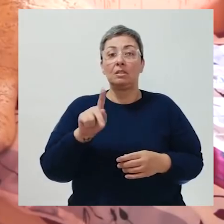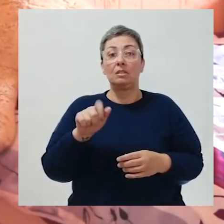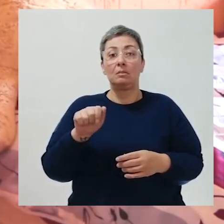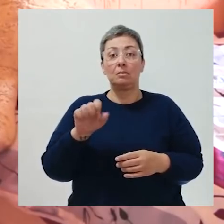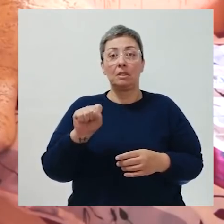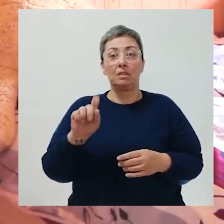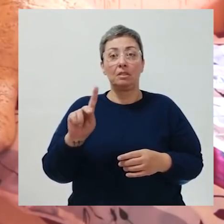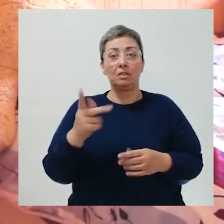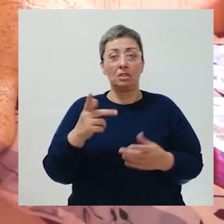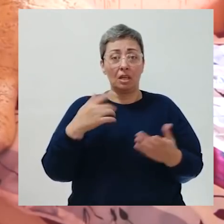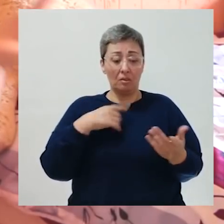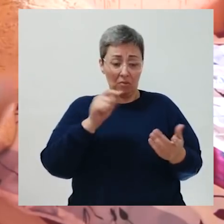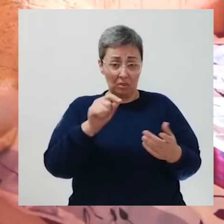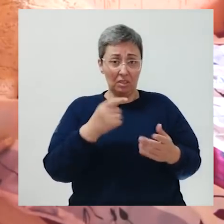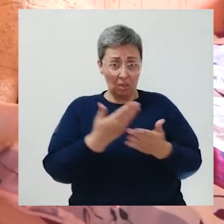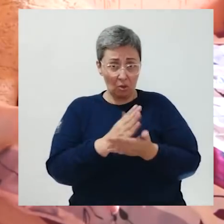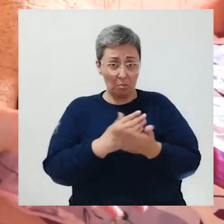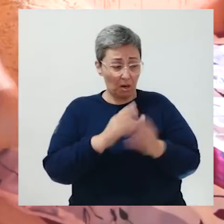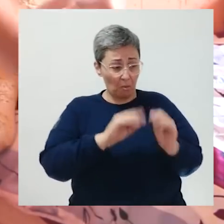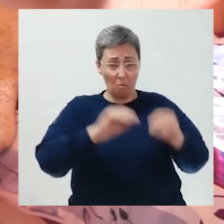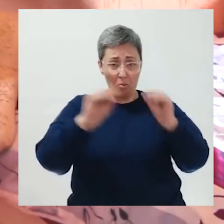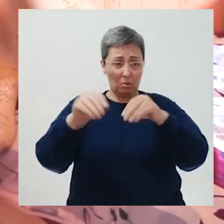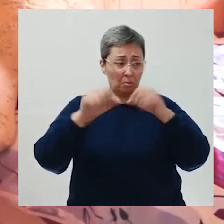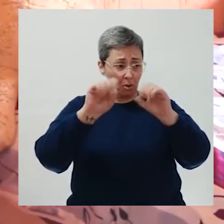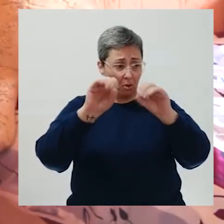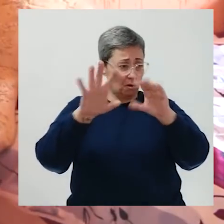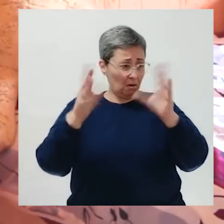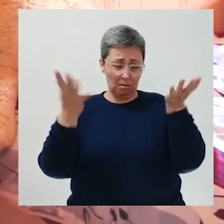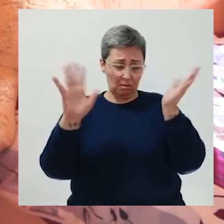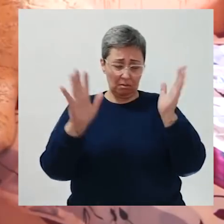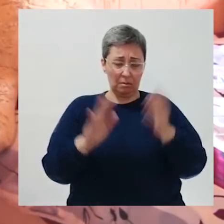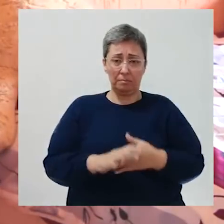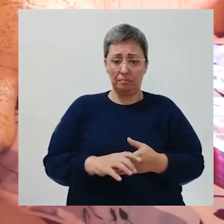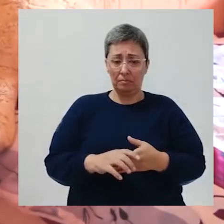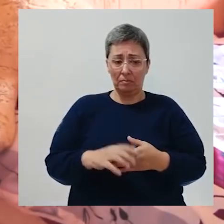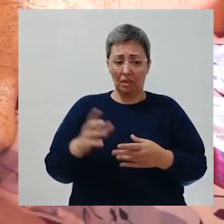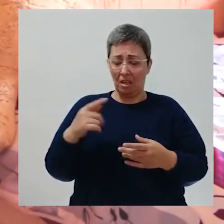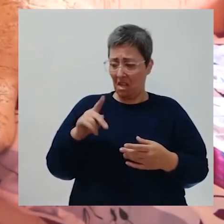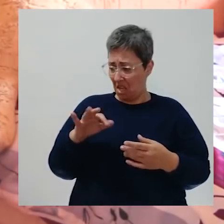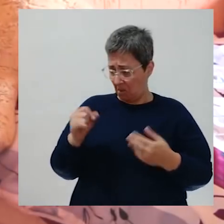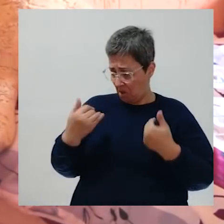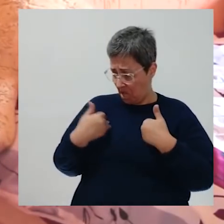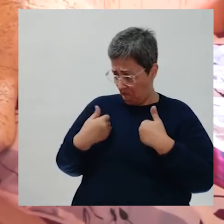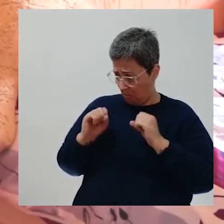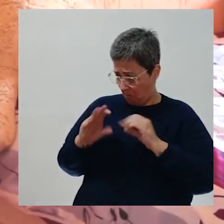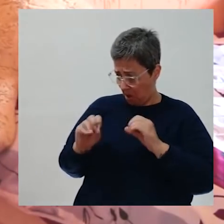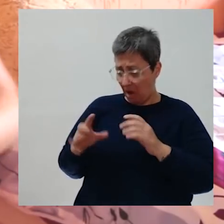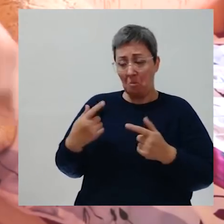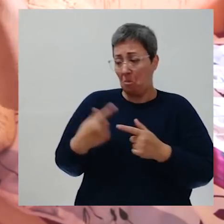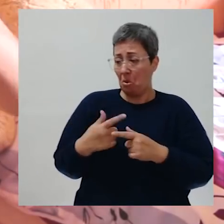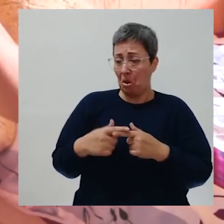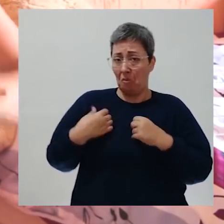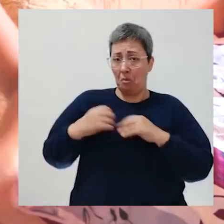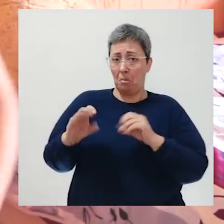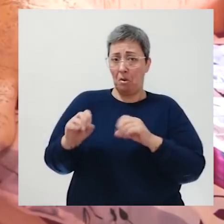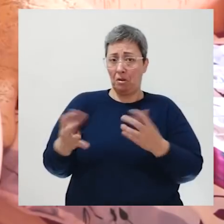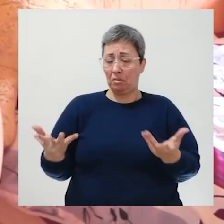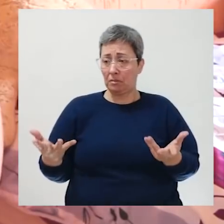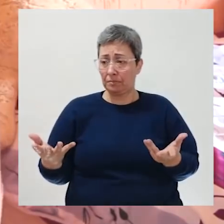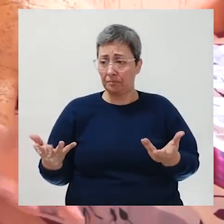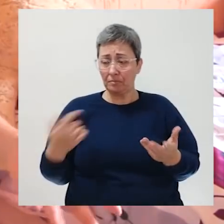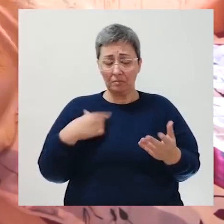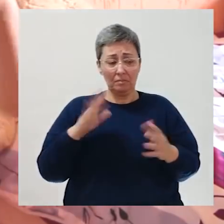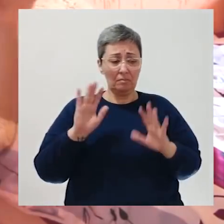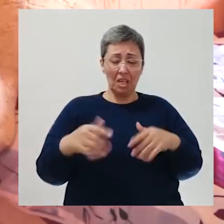falou assim: Pipoca, os incomodados que se mudem, por que você não vai embora então? E o Pipoca falou: eu vou embora, por que eu tenho que ir